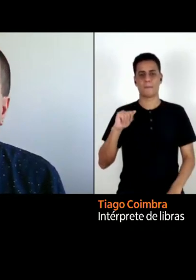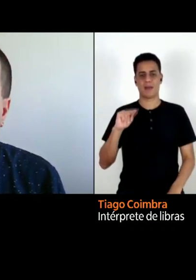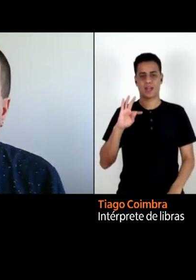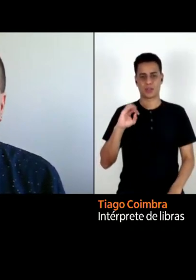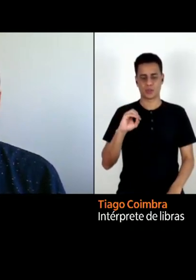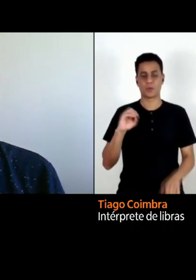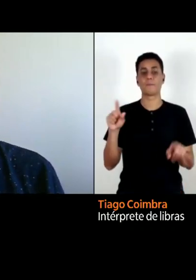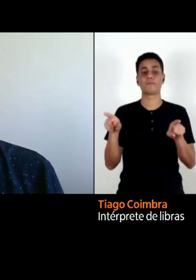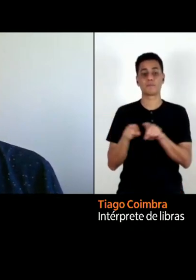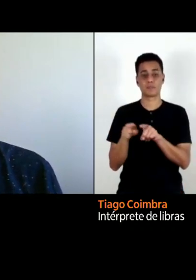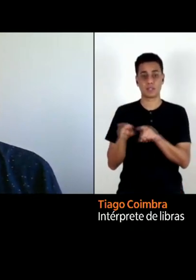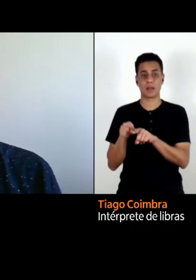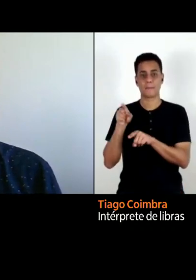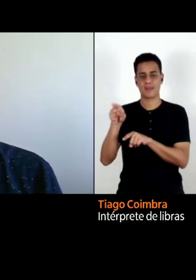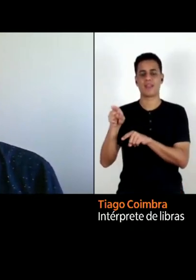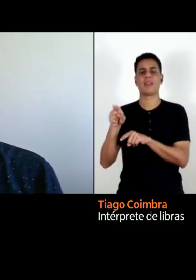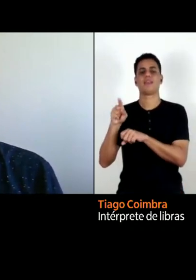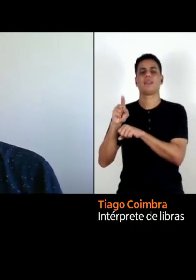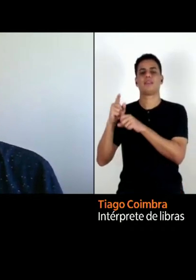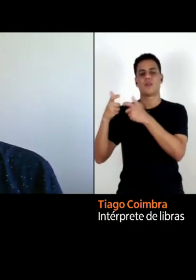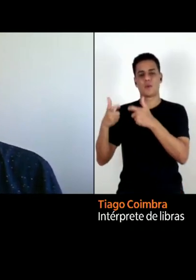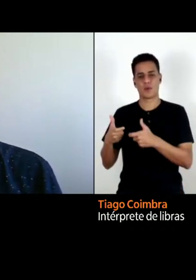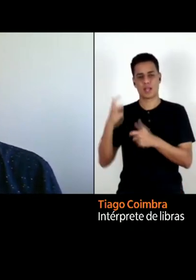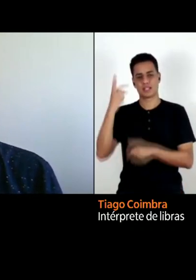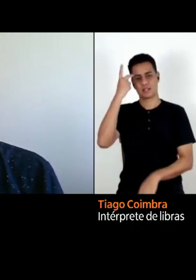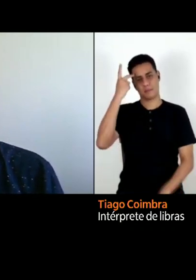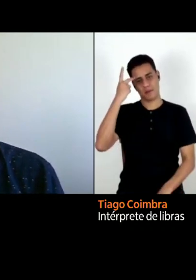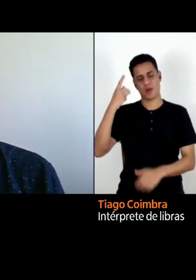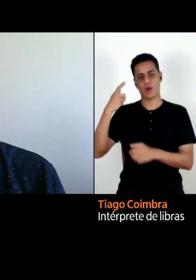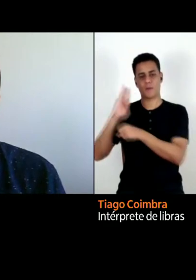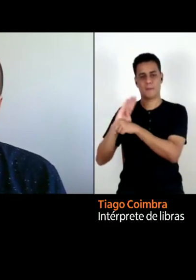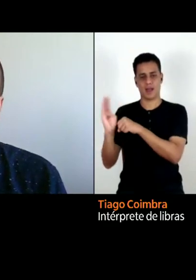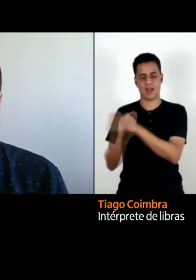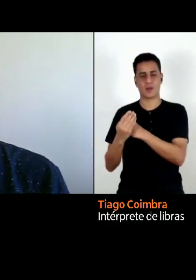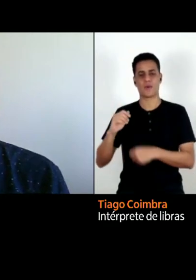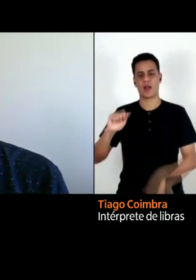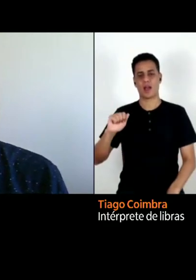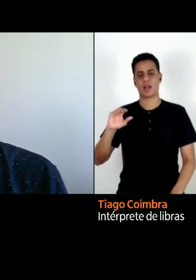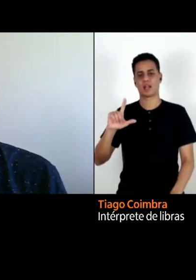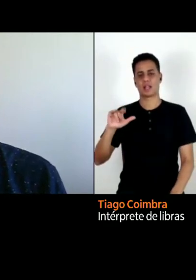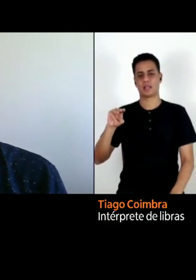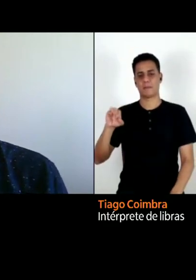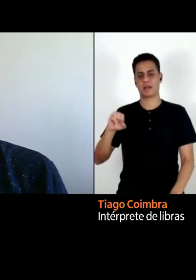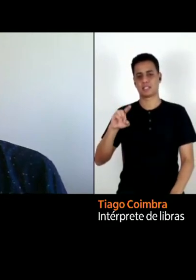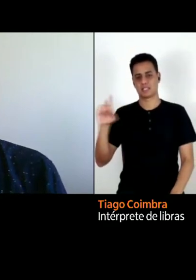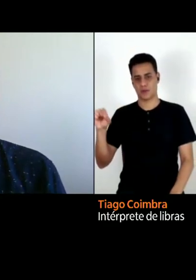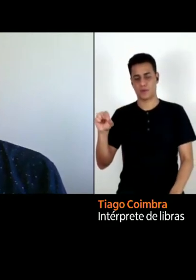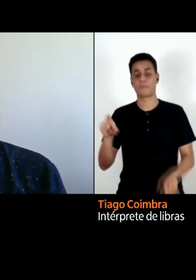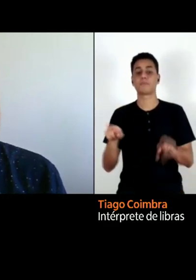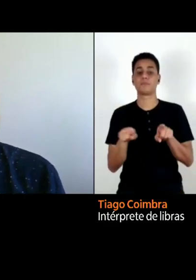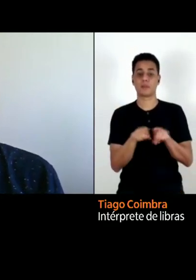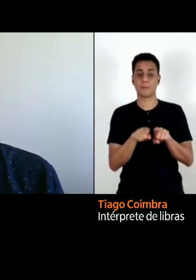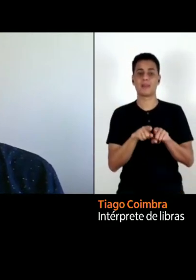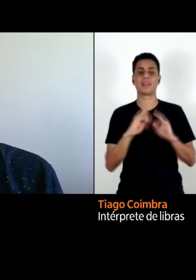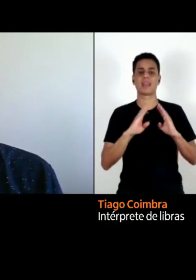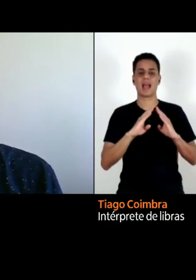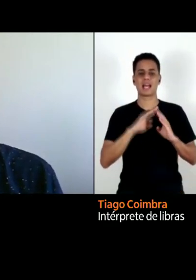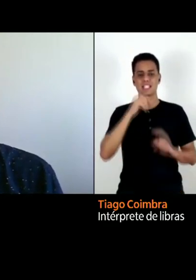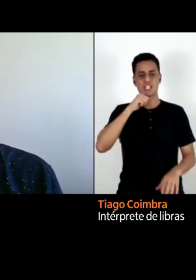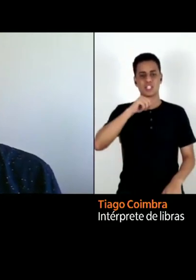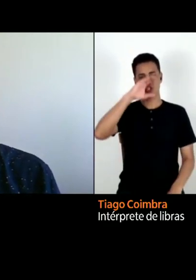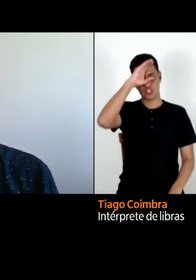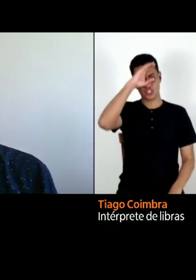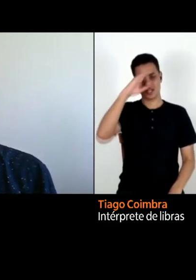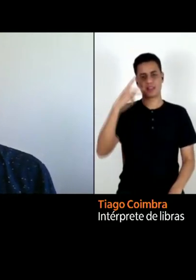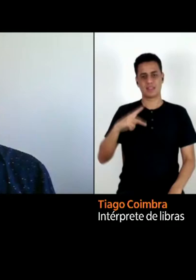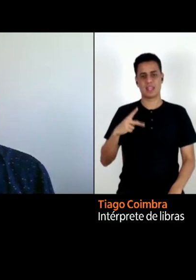da Aclimação, e na casa da tia de Pureza, mulher do escritor em Taubaté. O filme foi feito após